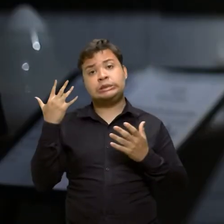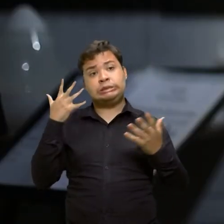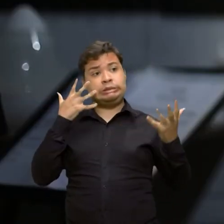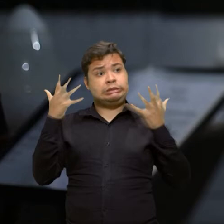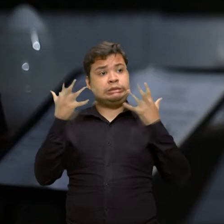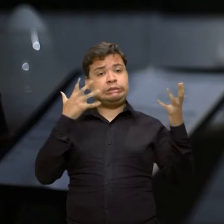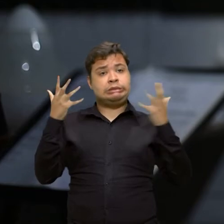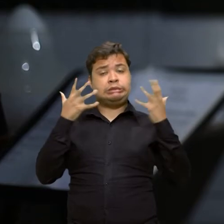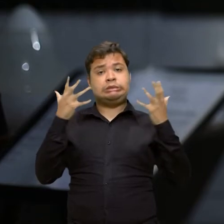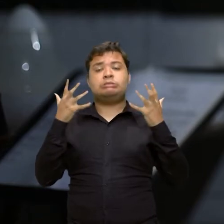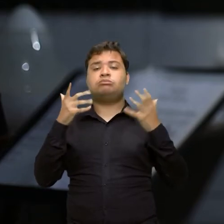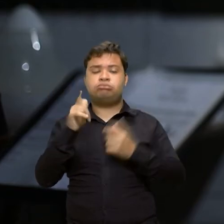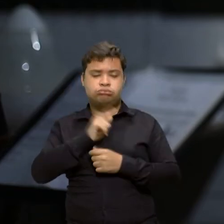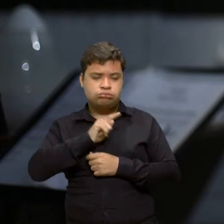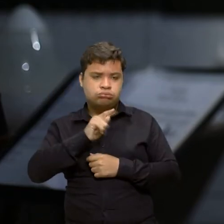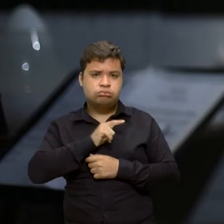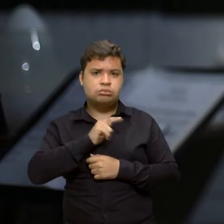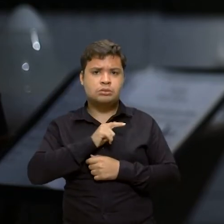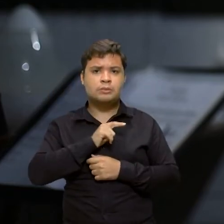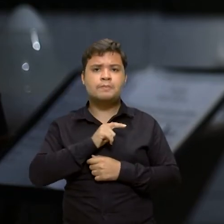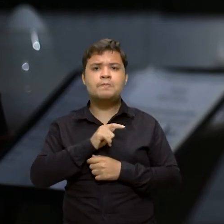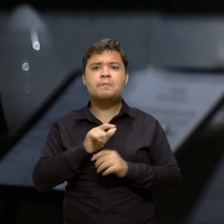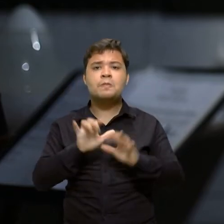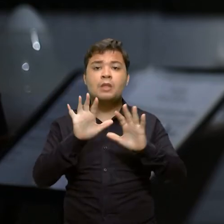será que eu estou tocando certo? Eu acho que